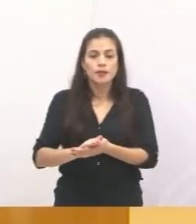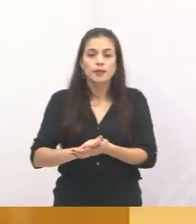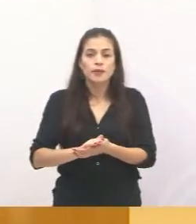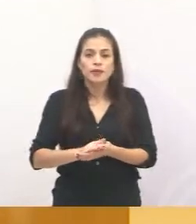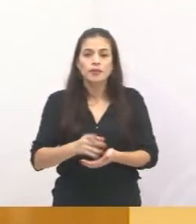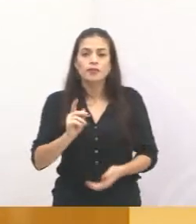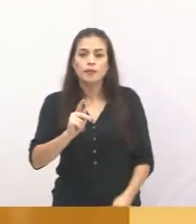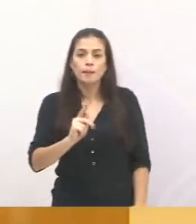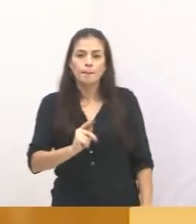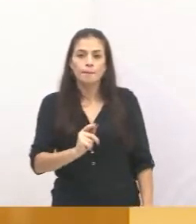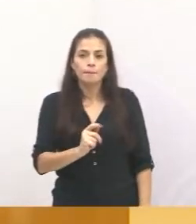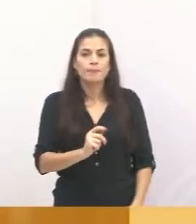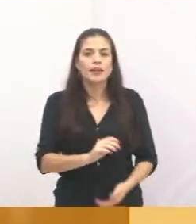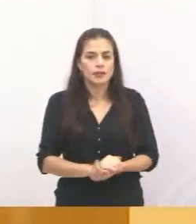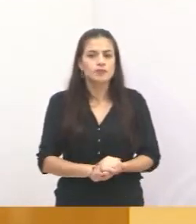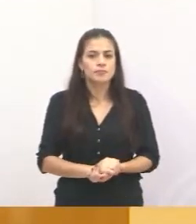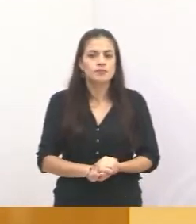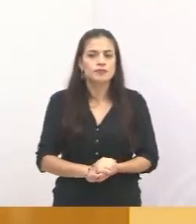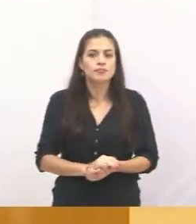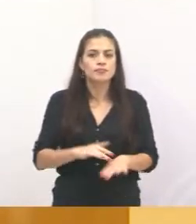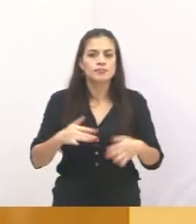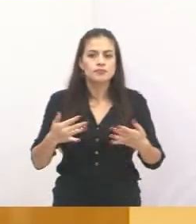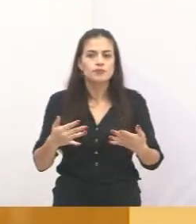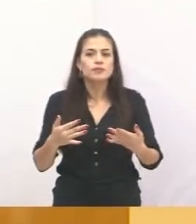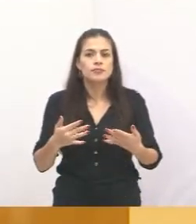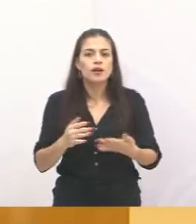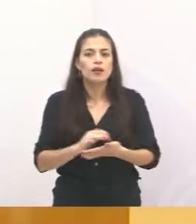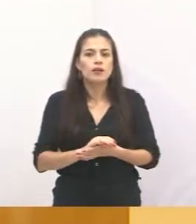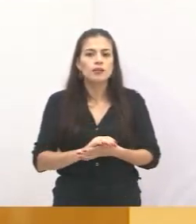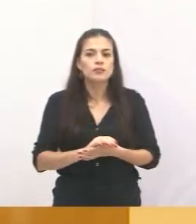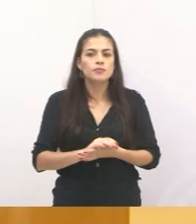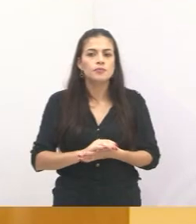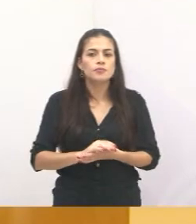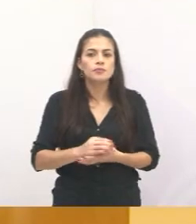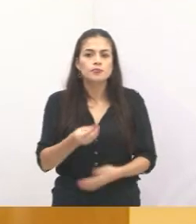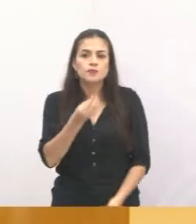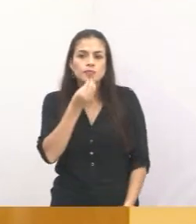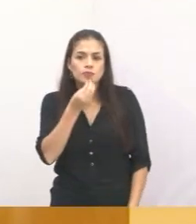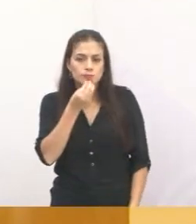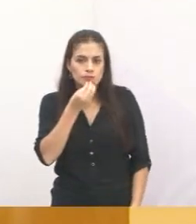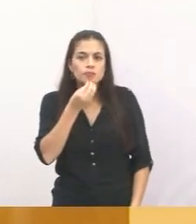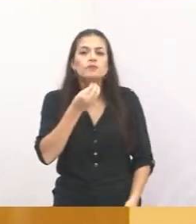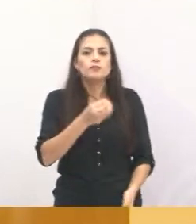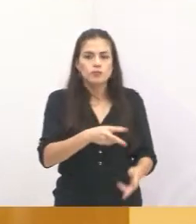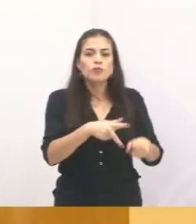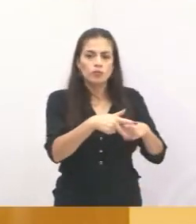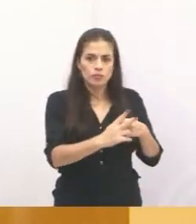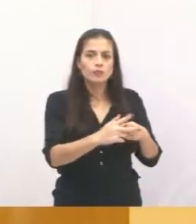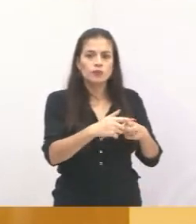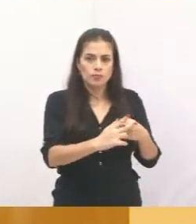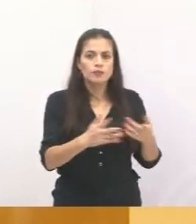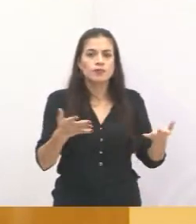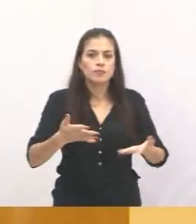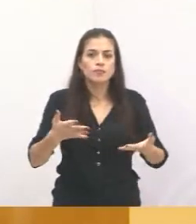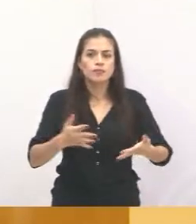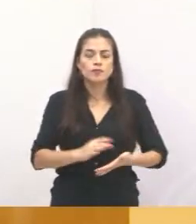também a mim como uma oportunidade, né, de corrigir aqui